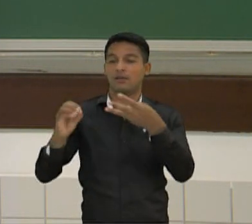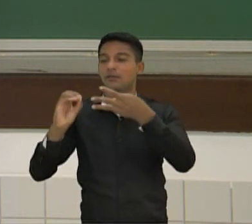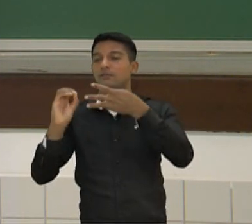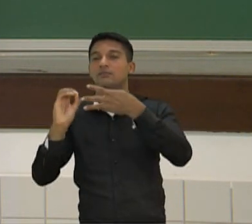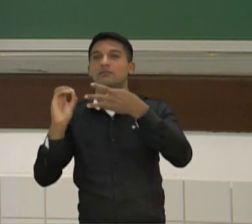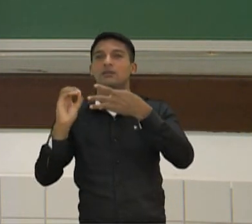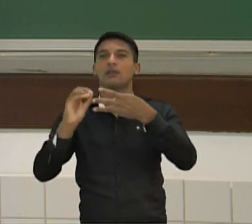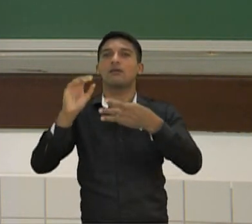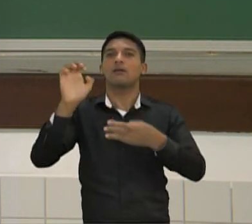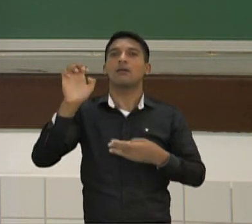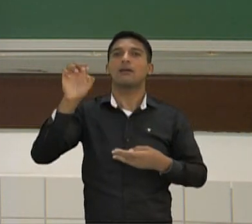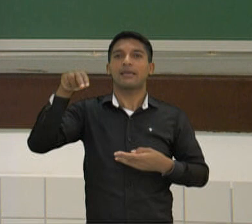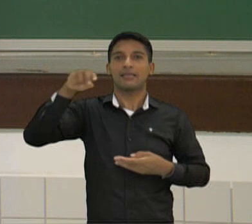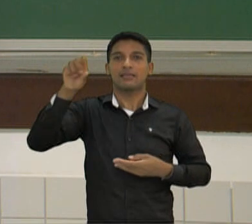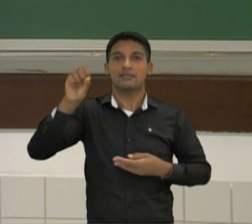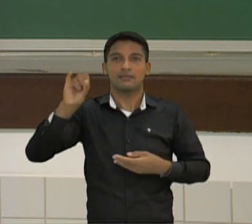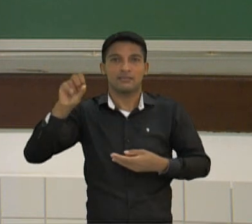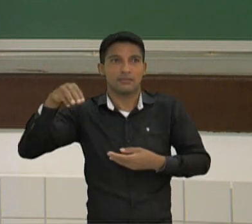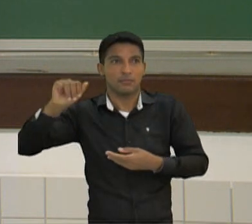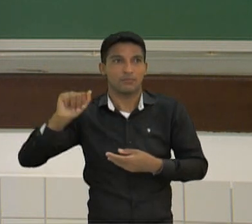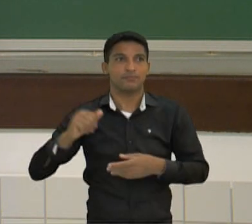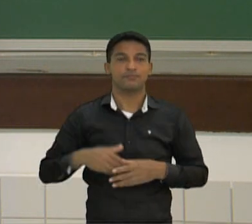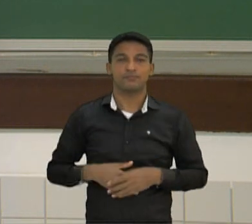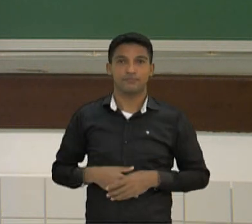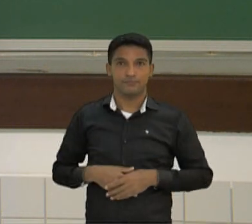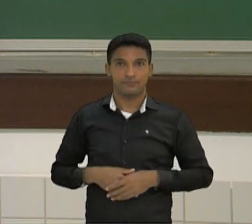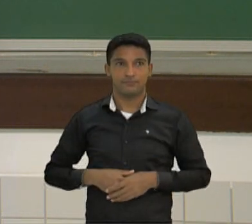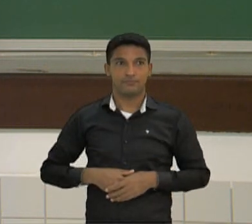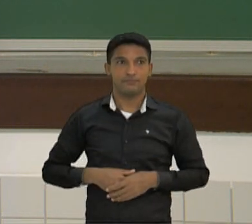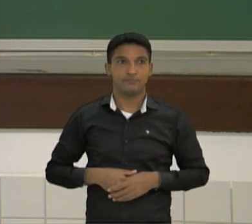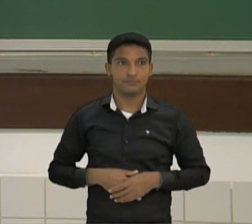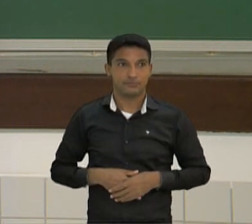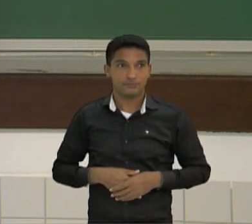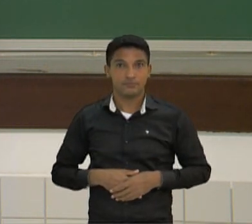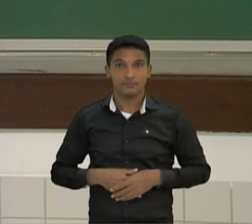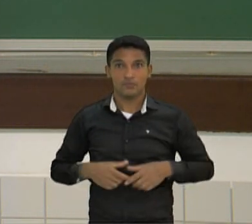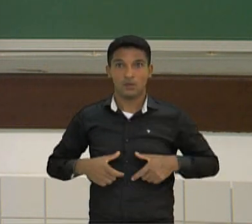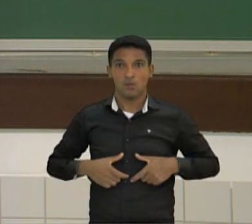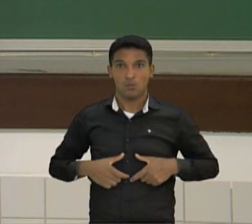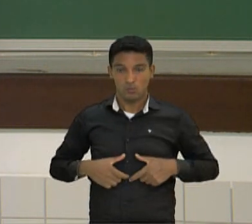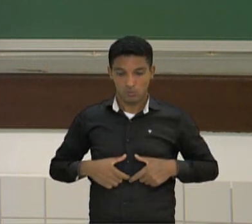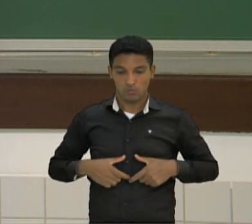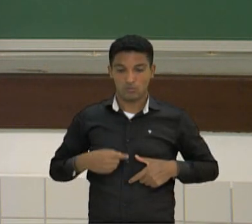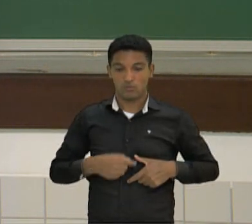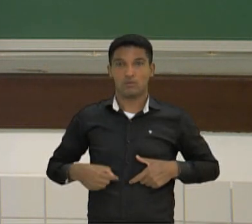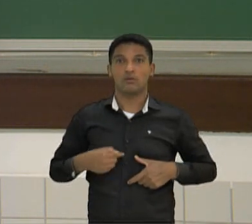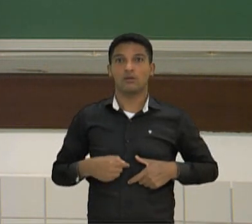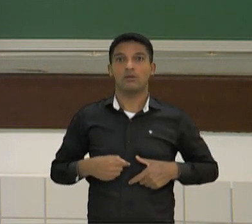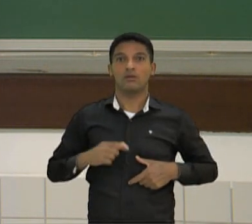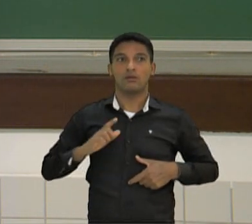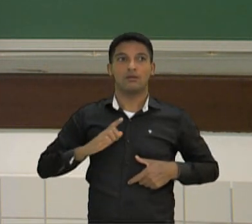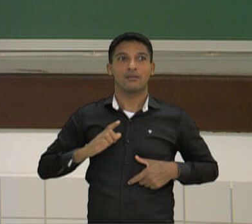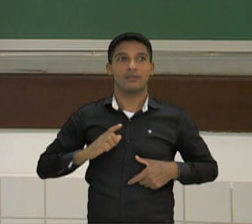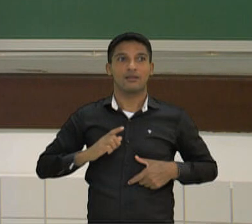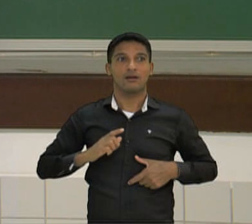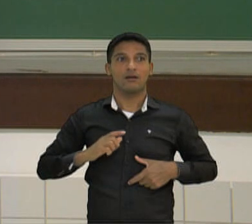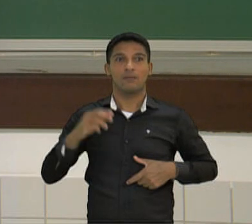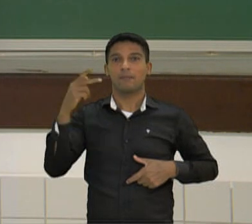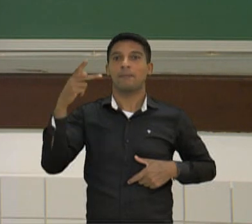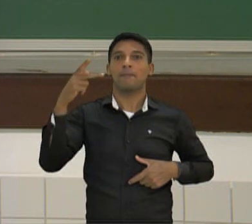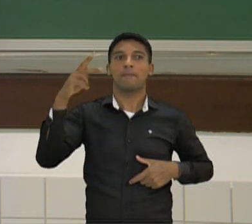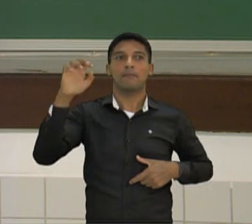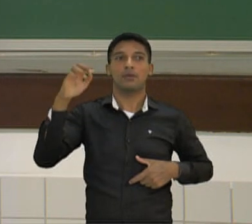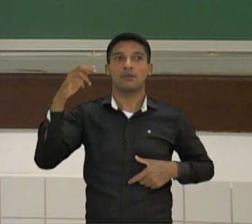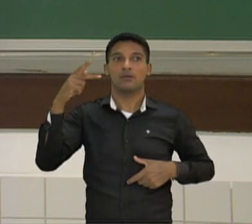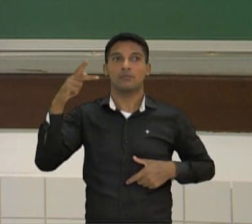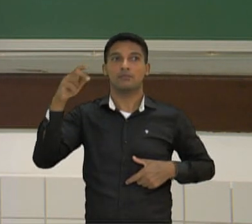vai degradar o amido, tá? No estômago, a gente tem a produção da pepsina, que degrada a proteína. No intestino delgado, a